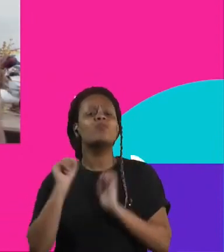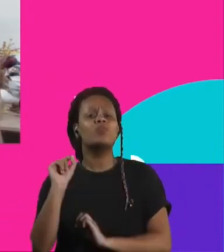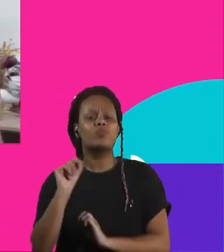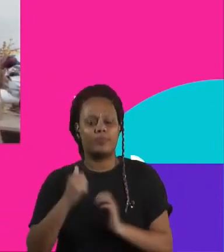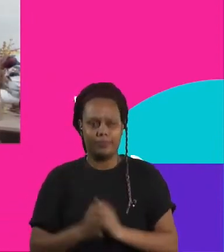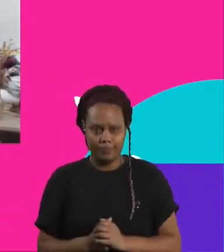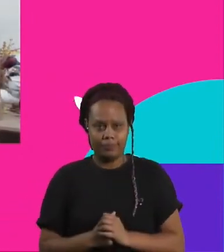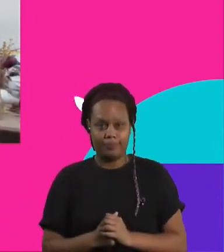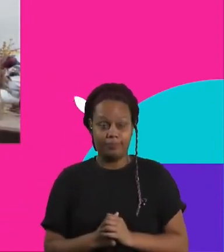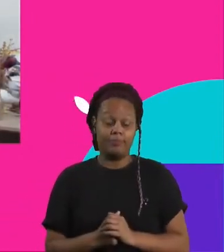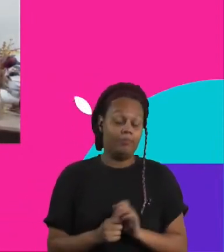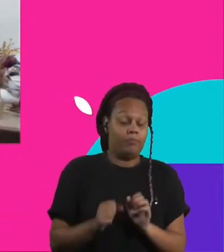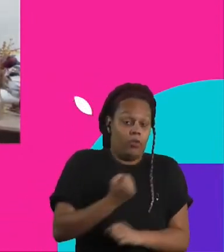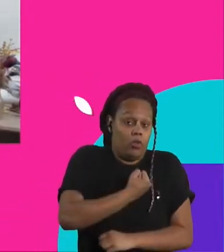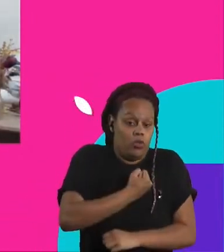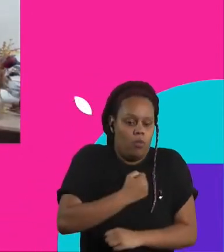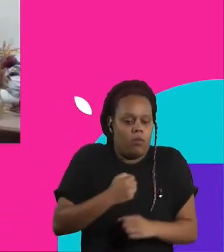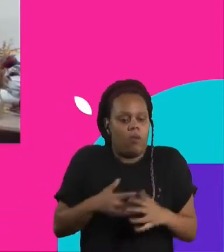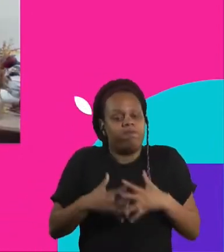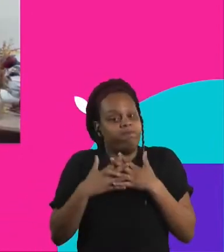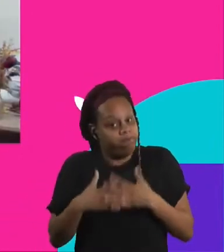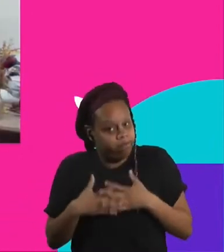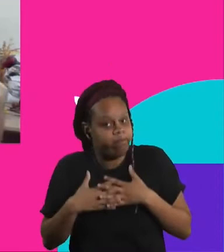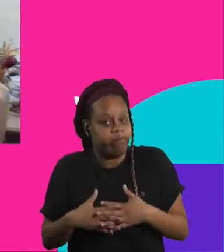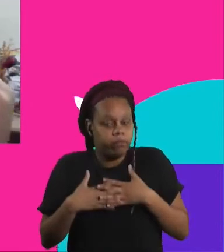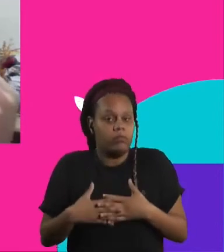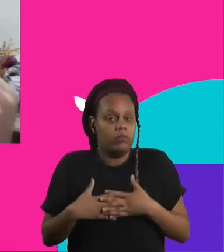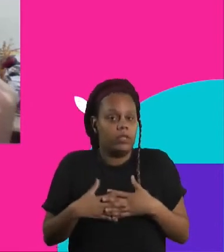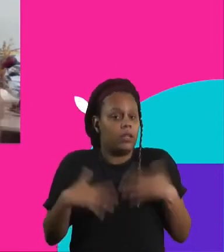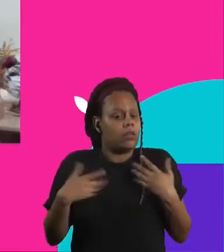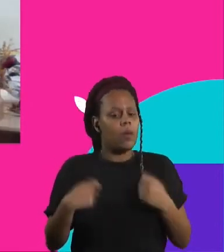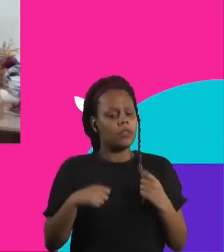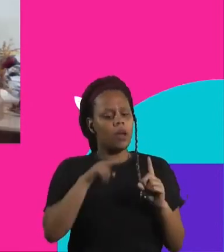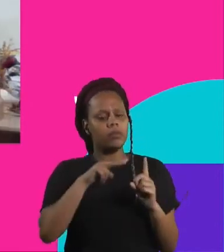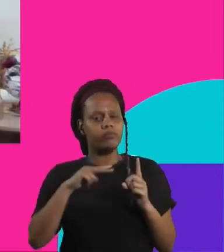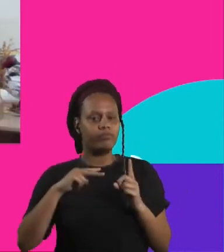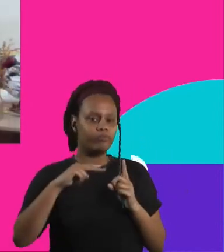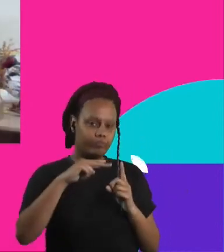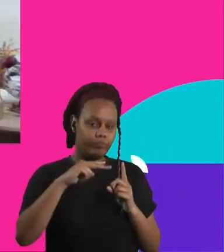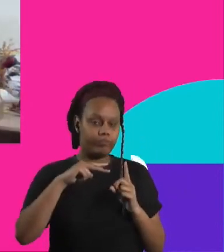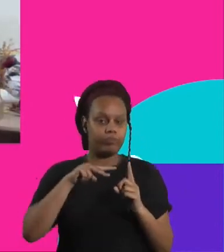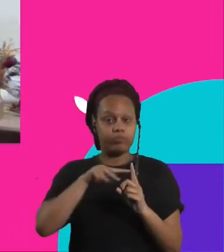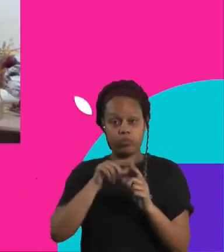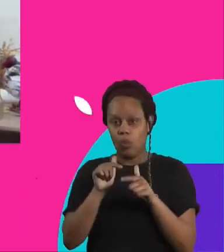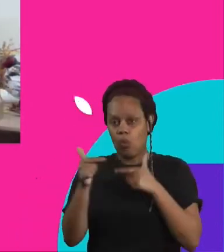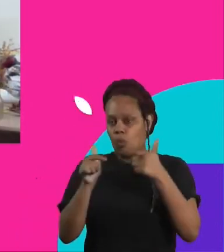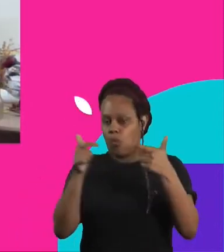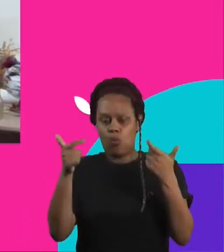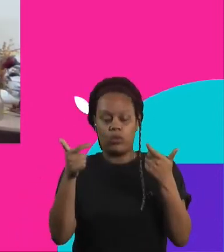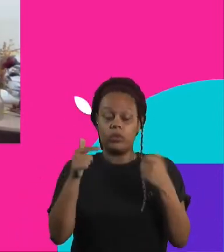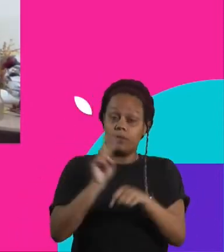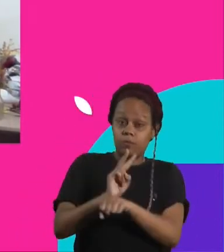muito complexos e eles merecem ser vistos de diferentes ângulos, tomando todo o cuidado do mundo